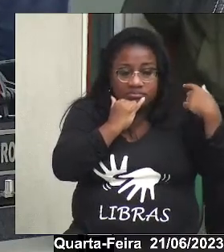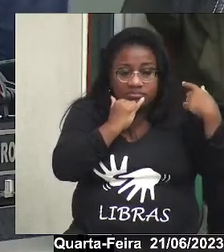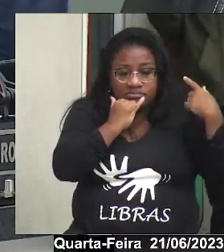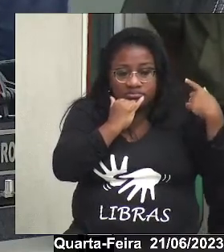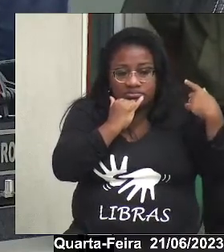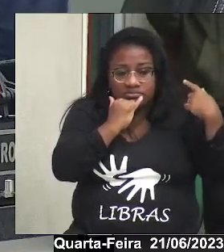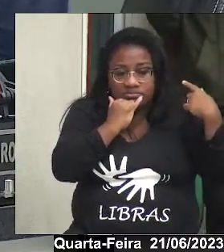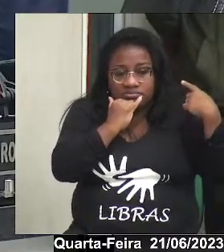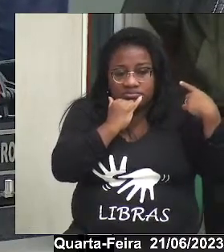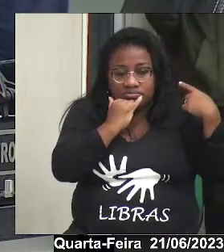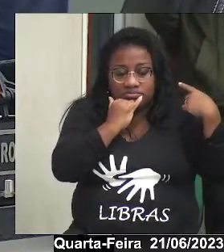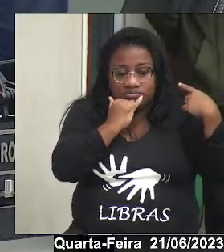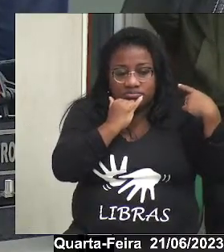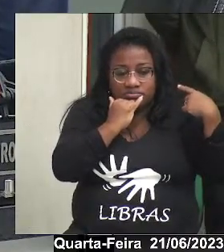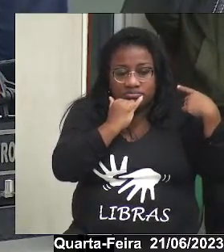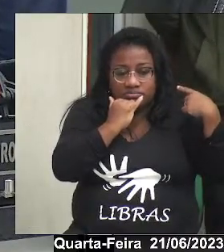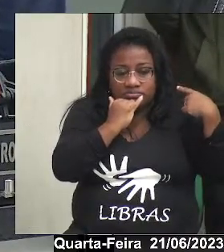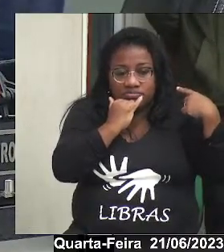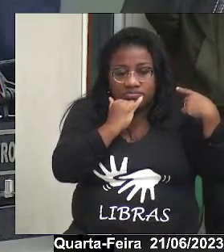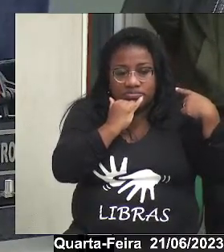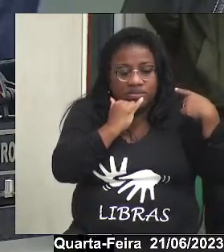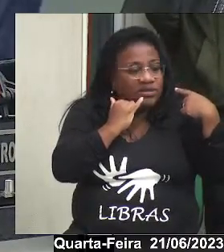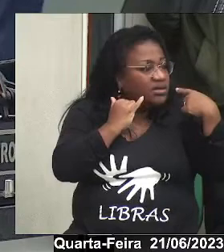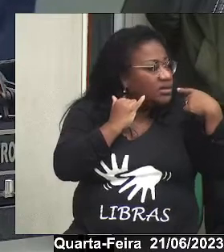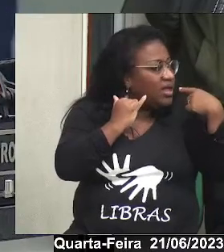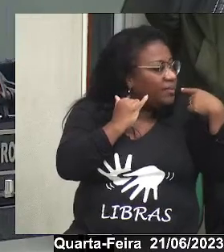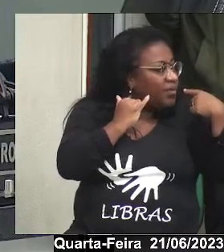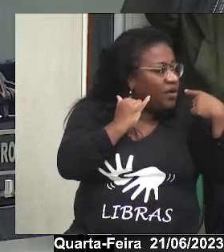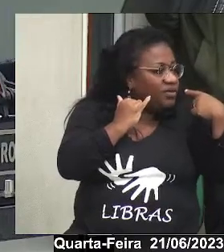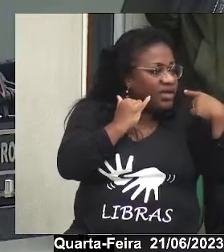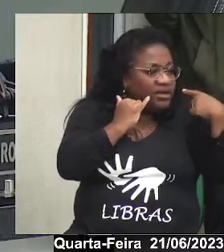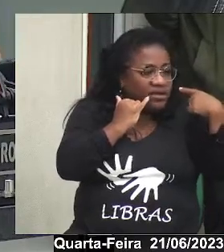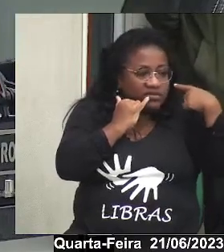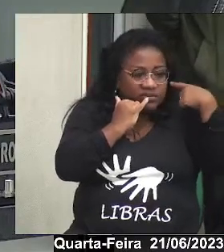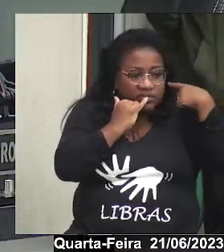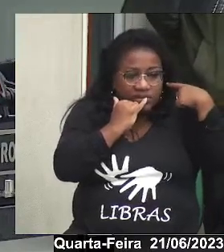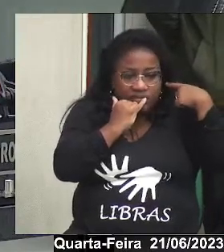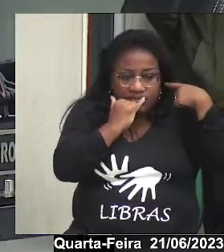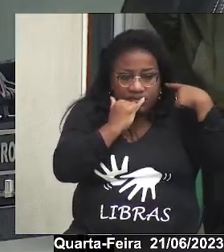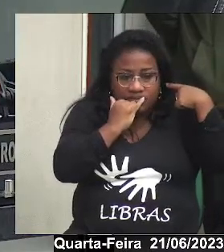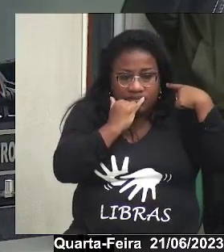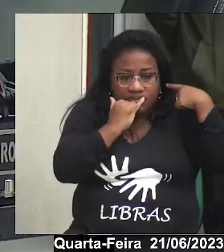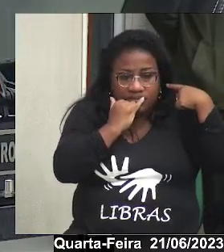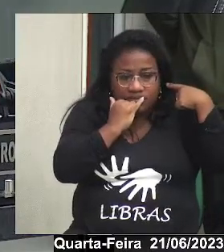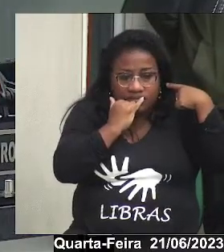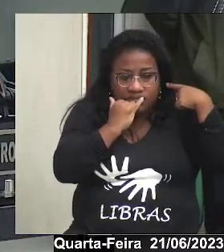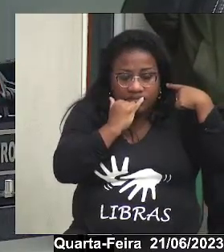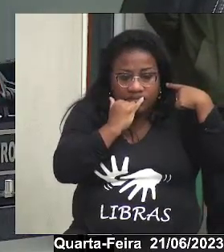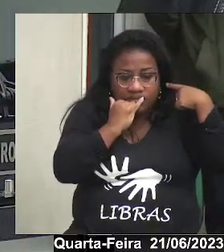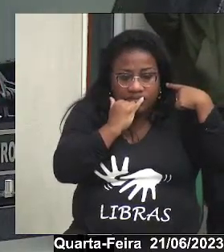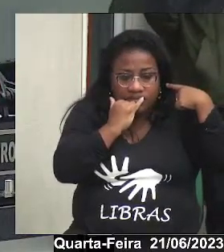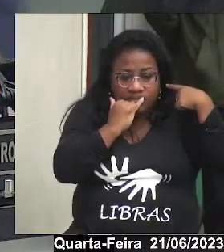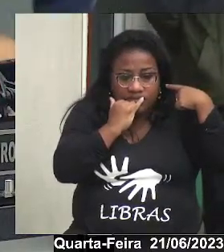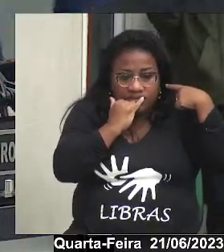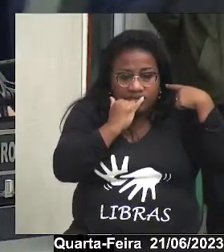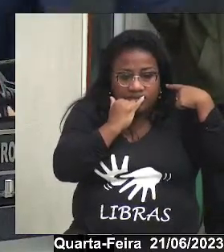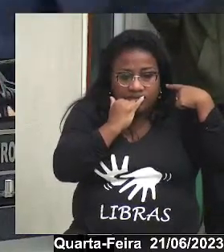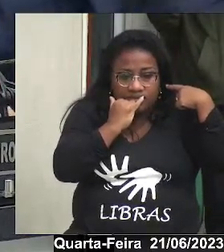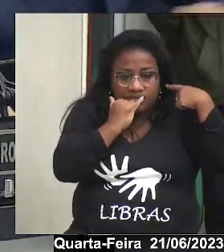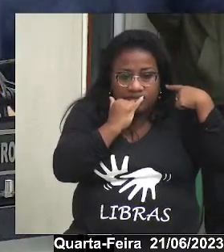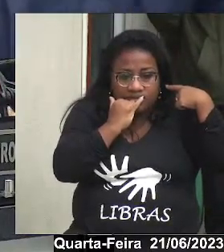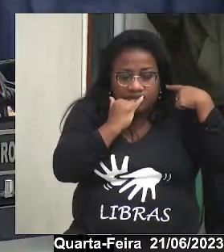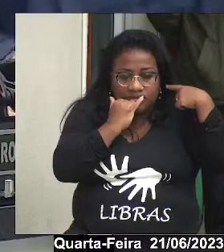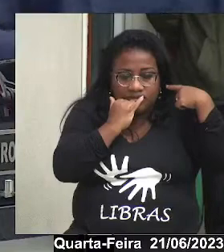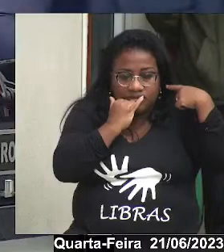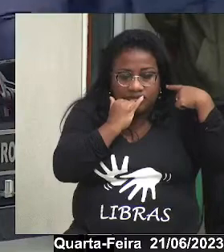lá um paisagismo, nós vamos fazer lá uma ação de colocar uma cobertura, né, um abrigo, que é